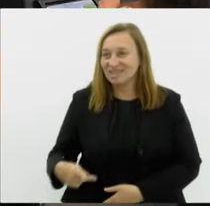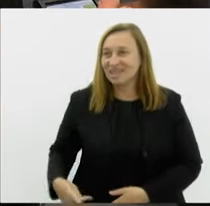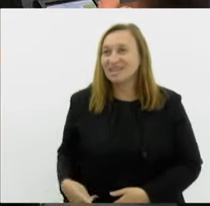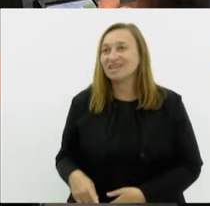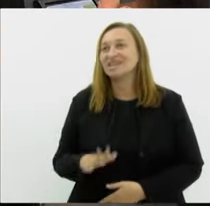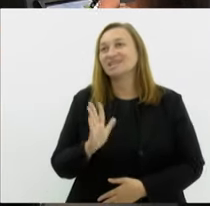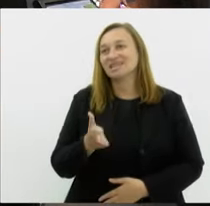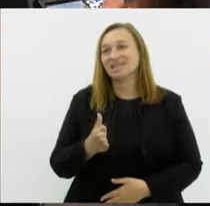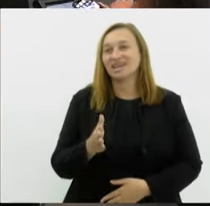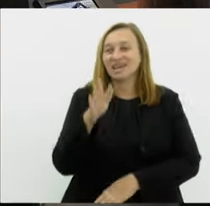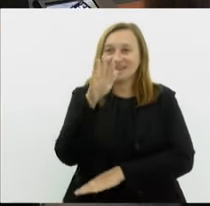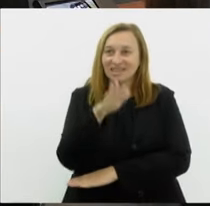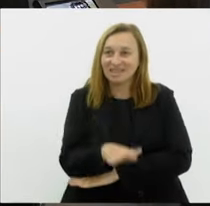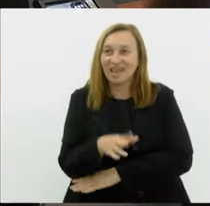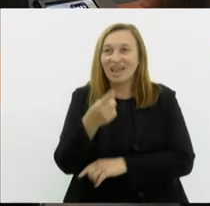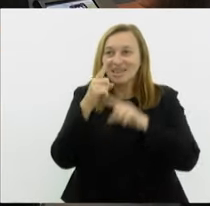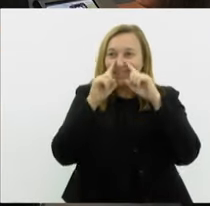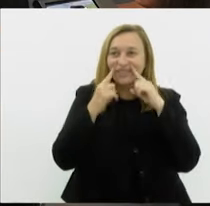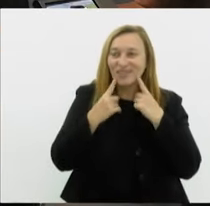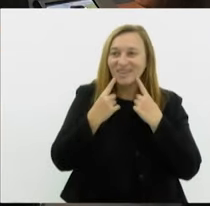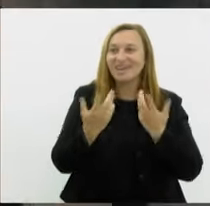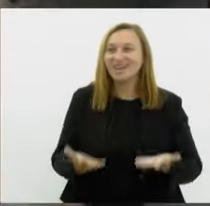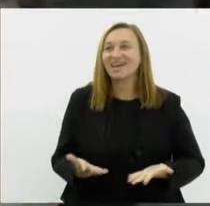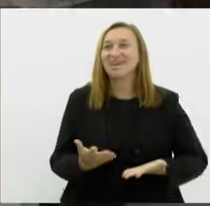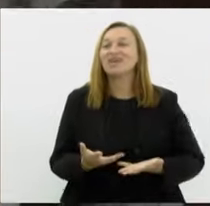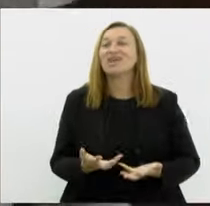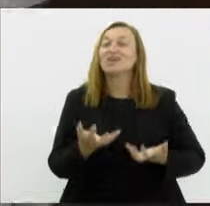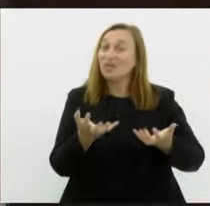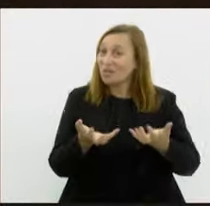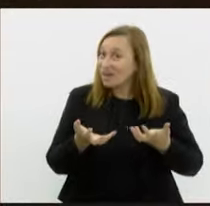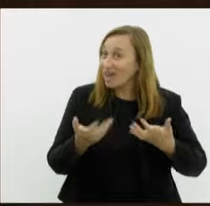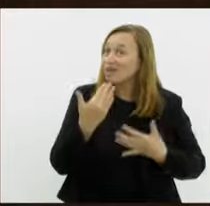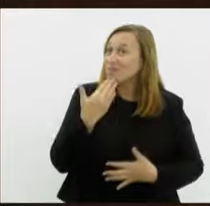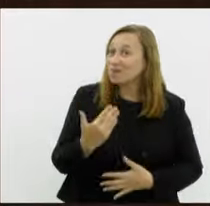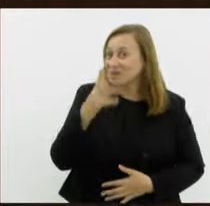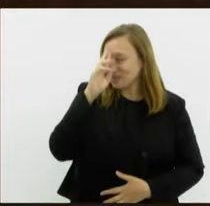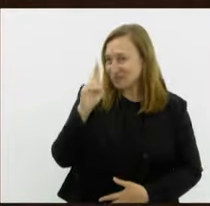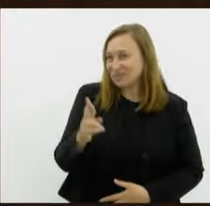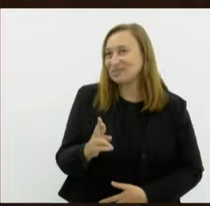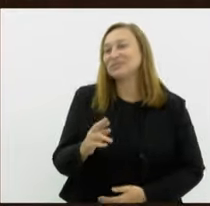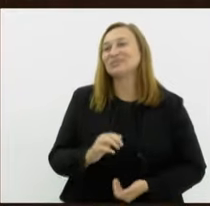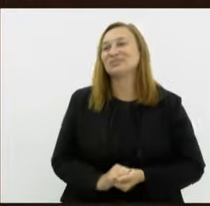a tarde da choradeira, eu quero pedir ao senhor...